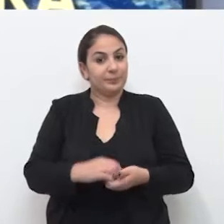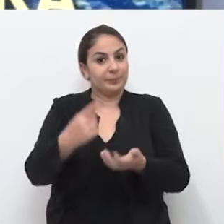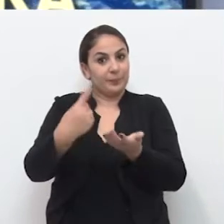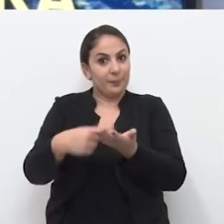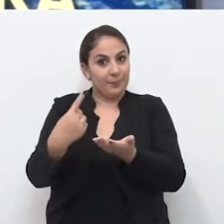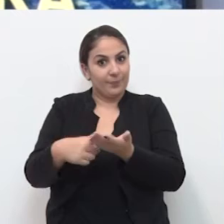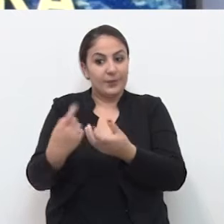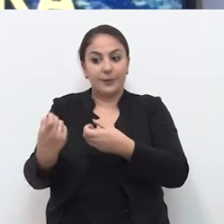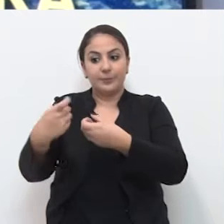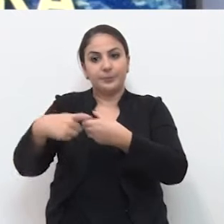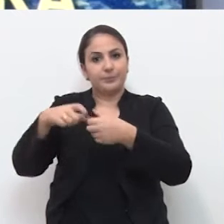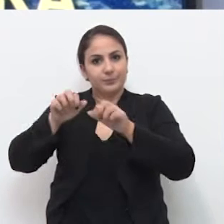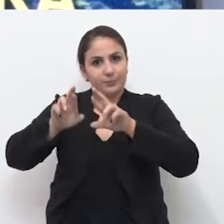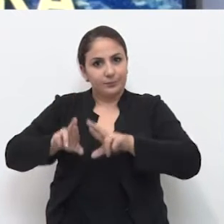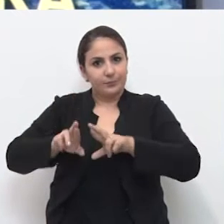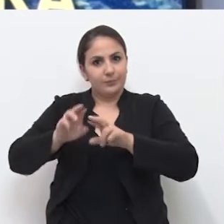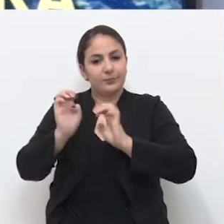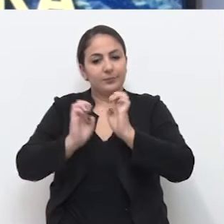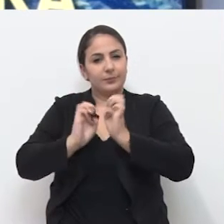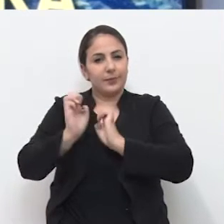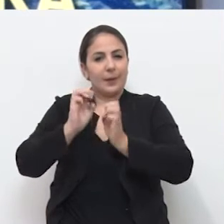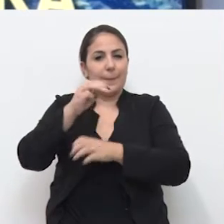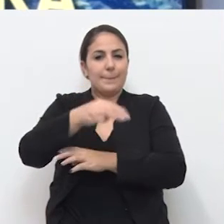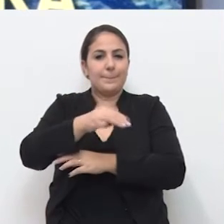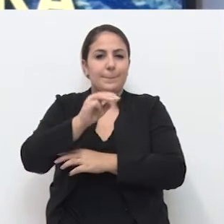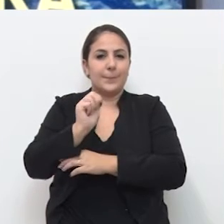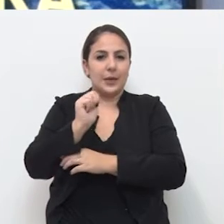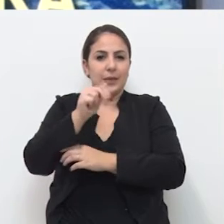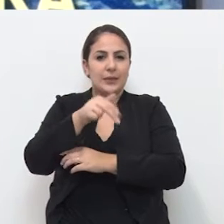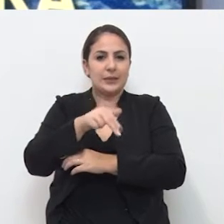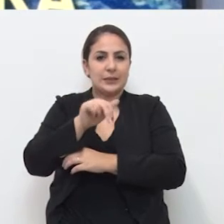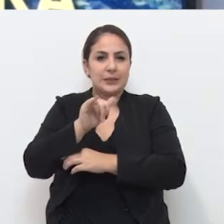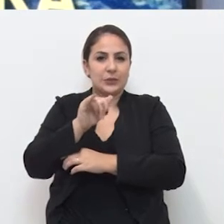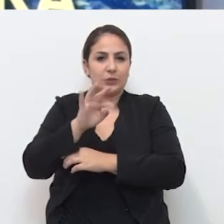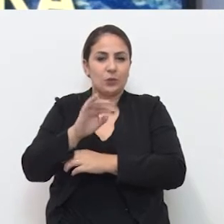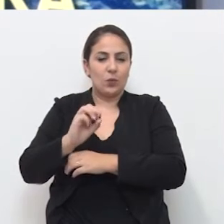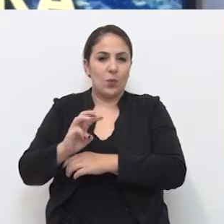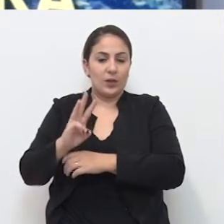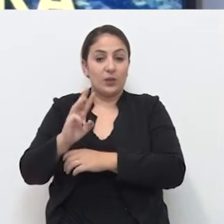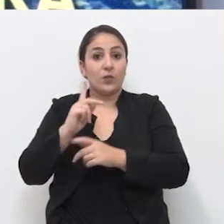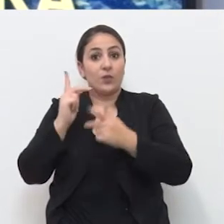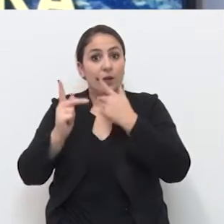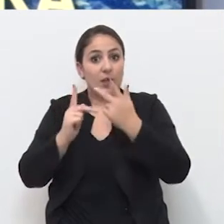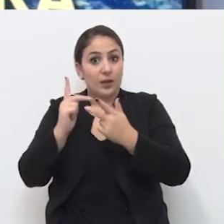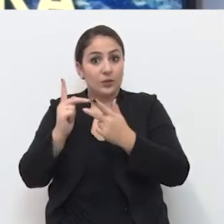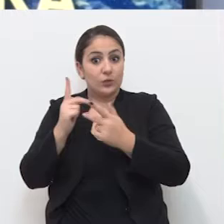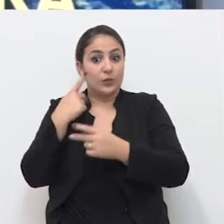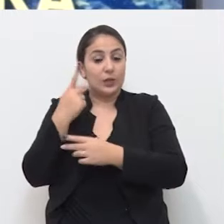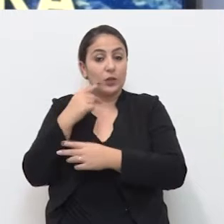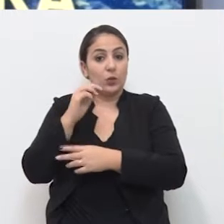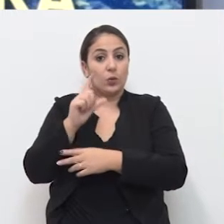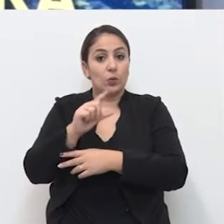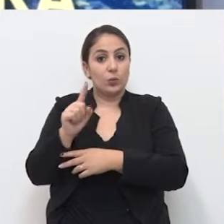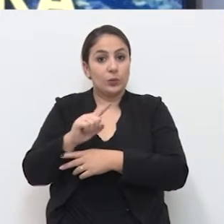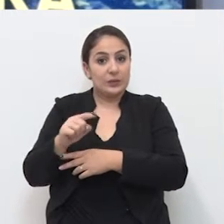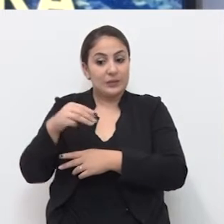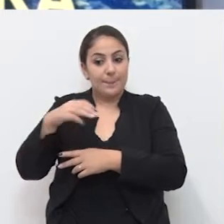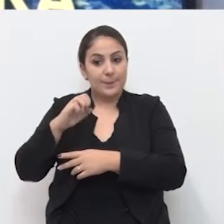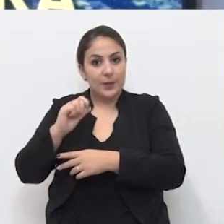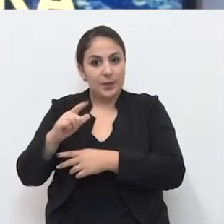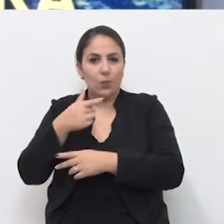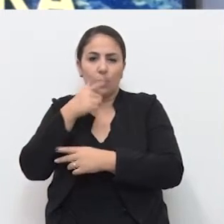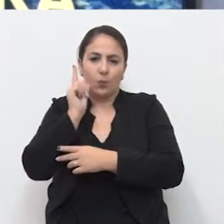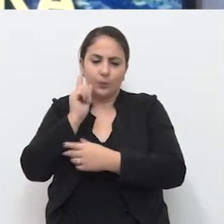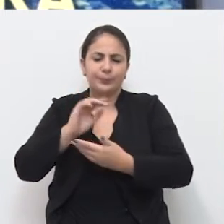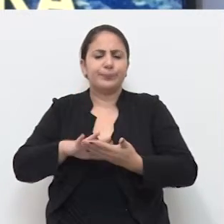O acordo para a retomada da área da Manitowoc foi destaque no pronunciamento do vereador Luiz Miguel Chais na sessão plenária de